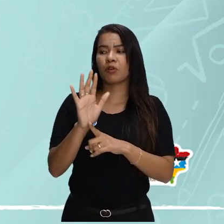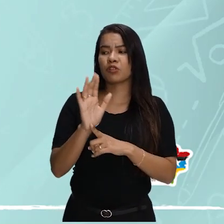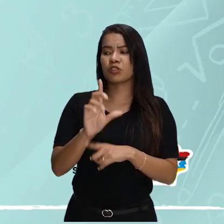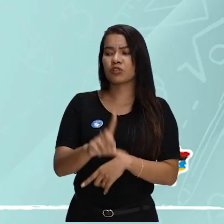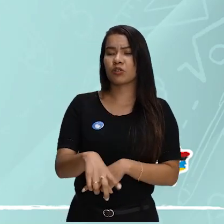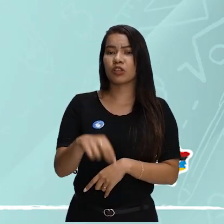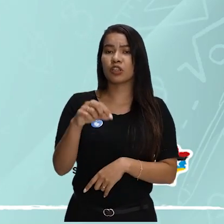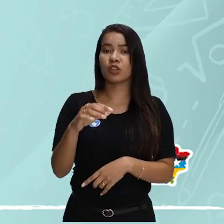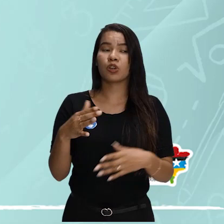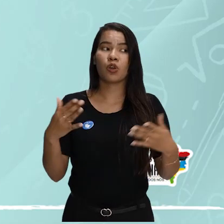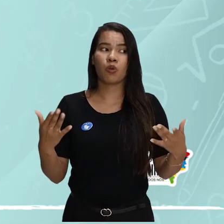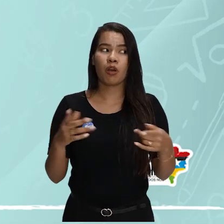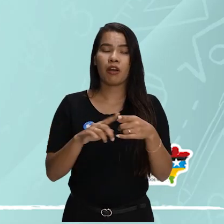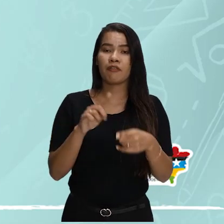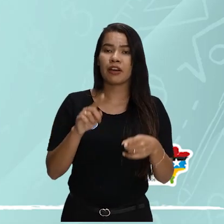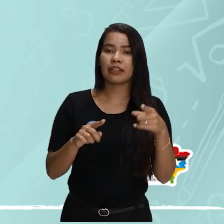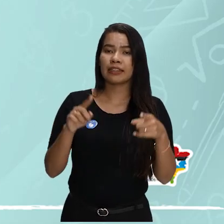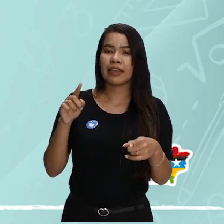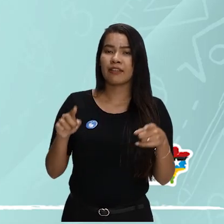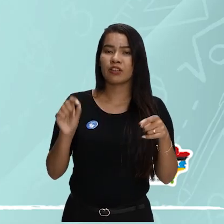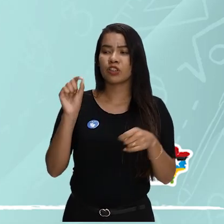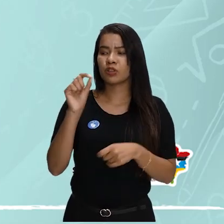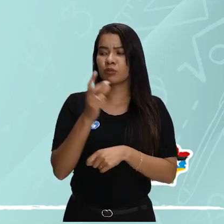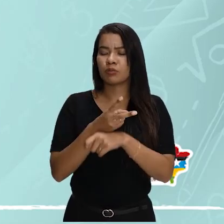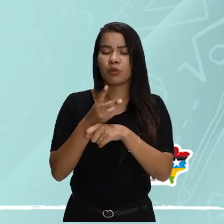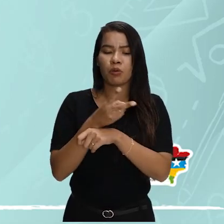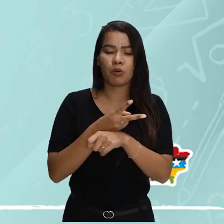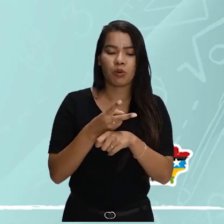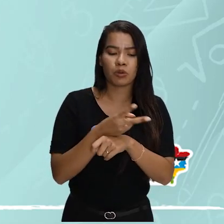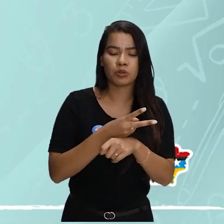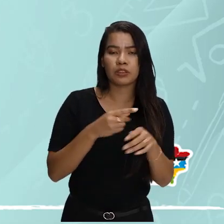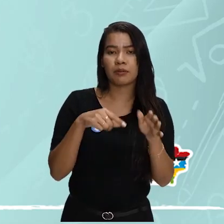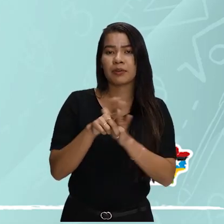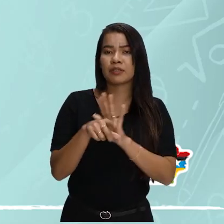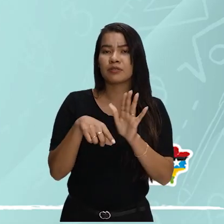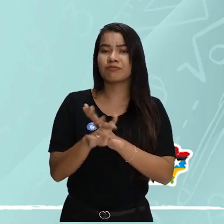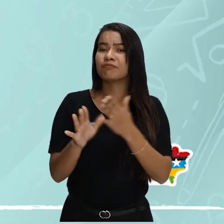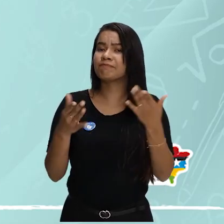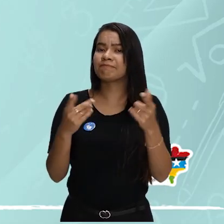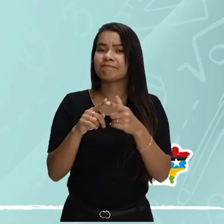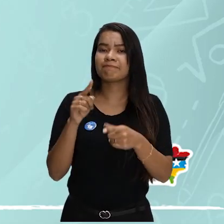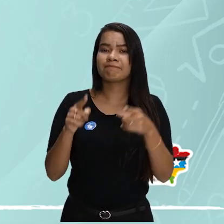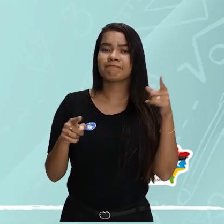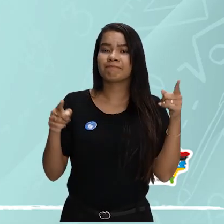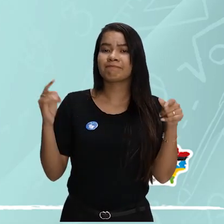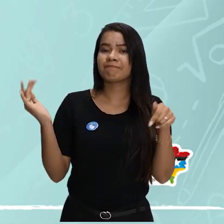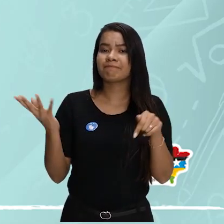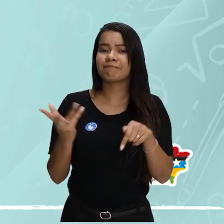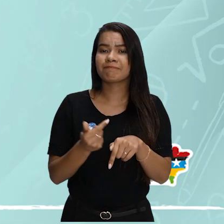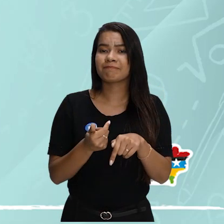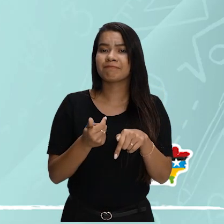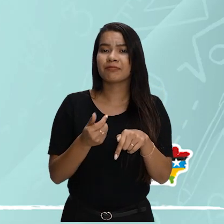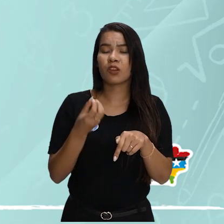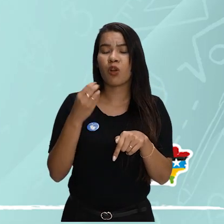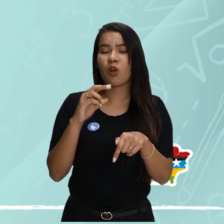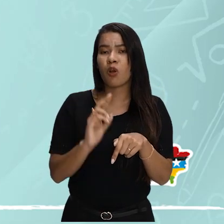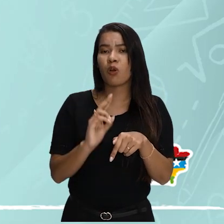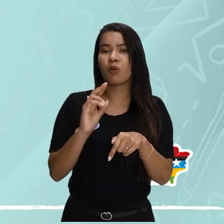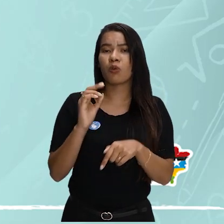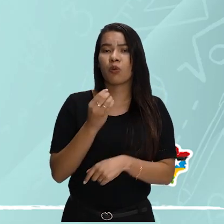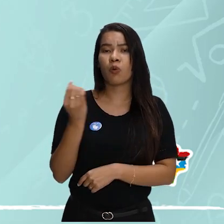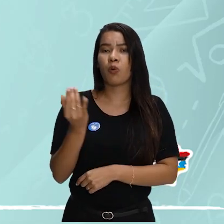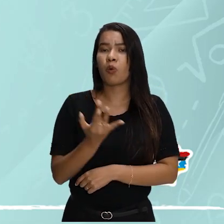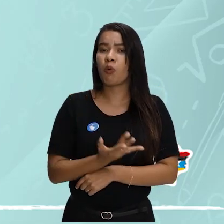aquilo que tu busca na pesquisa, ela é uma variável. Qual é a variável? É quantitativa, ela é qualitativa?